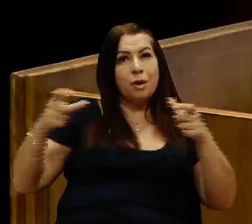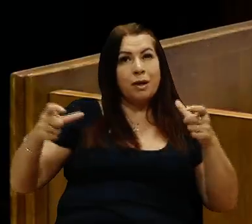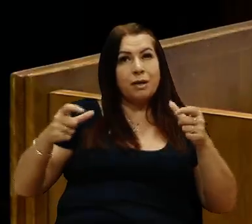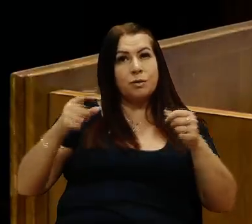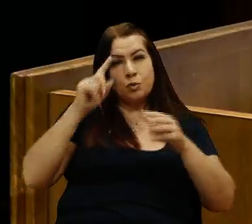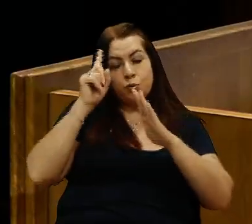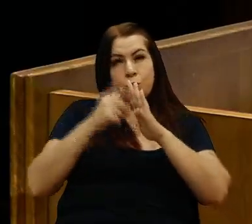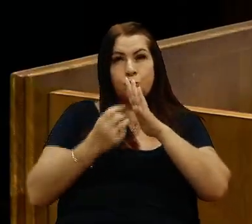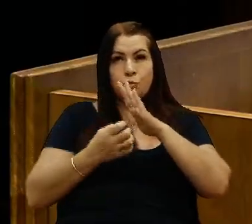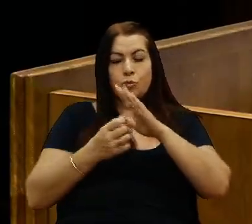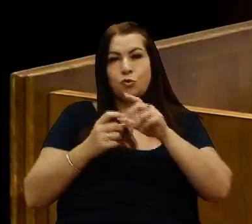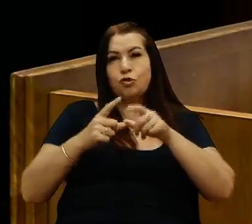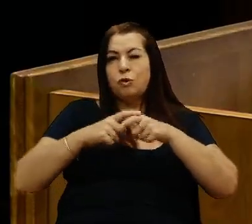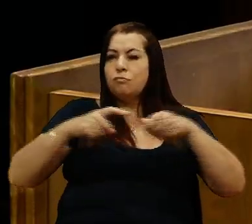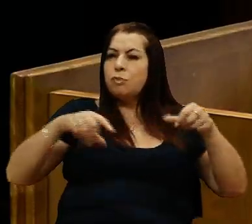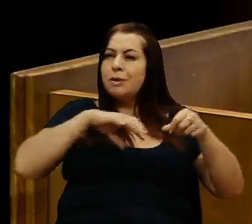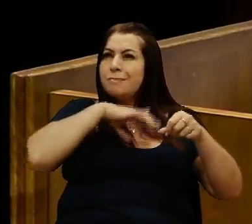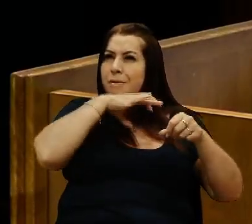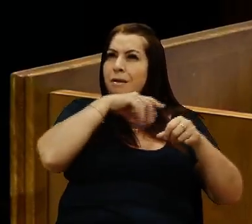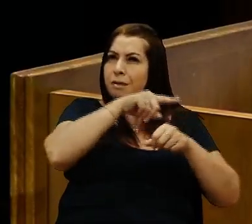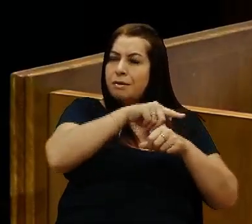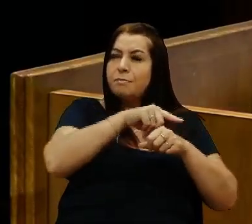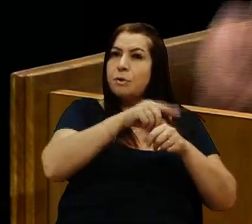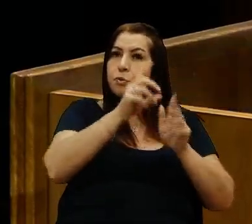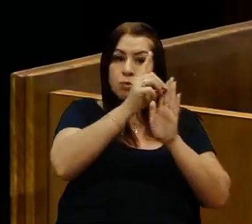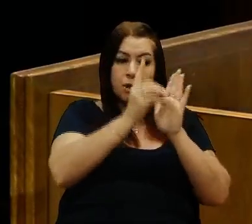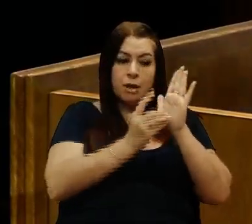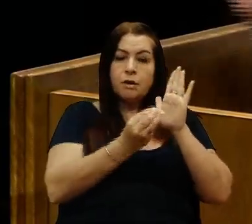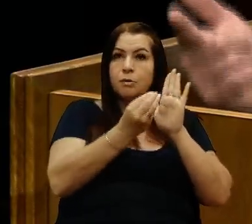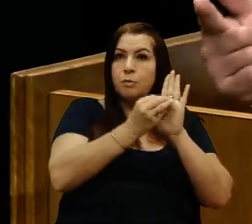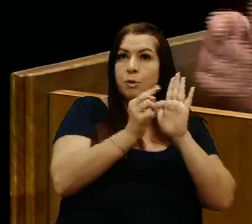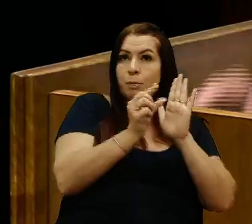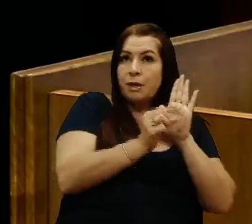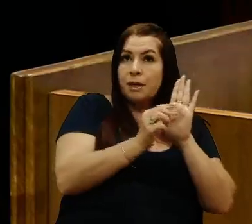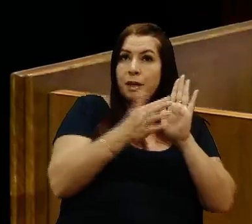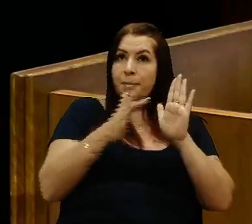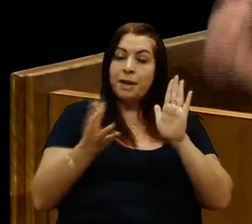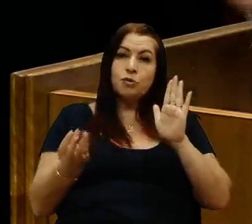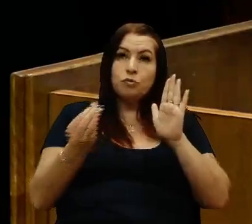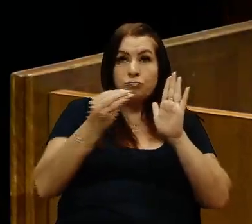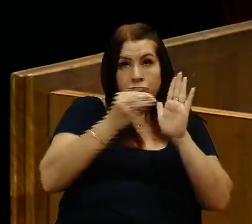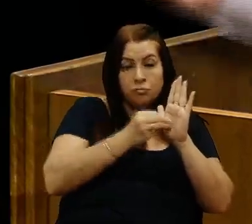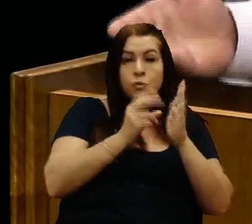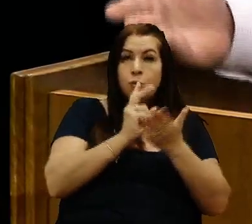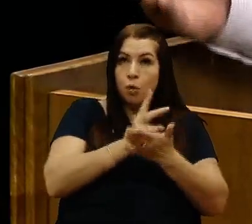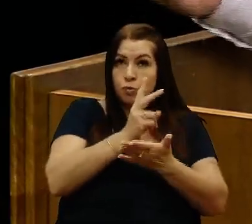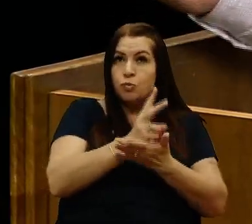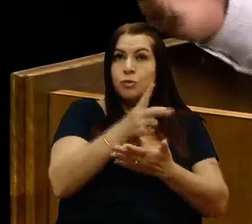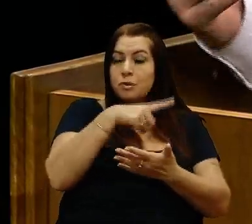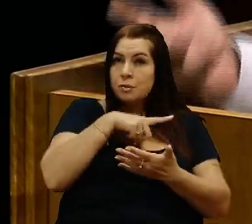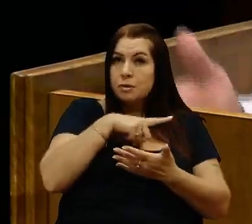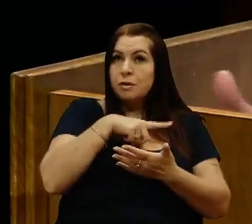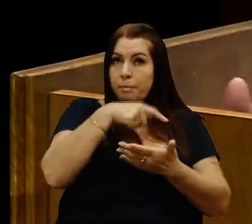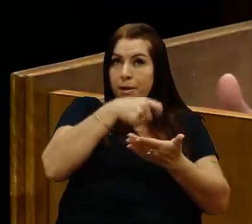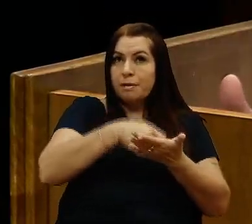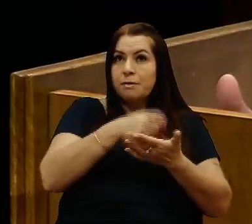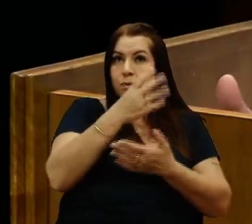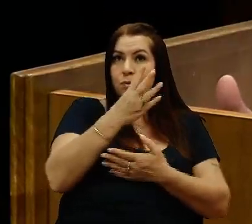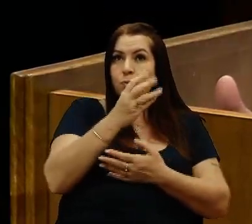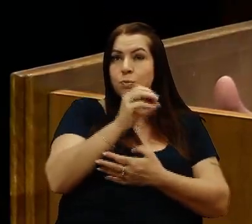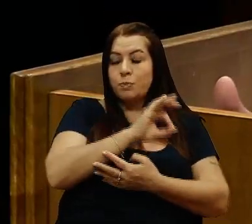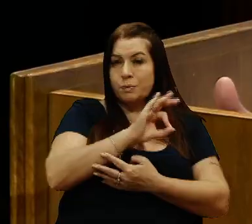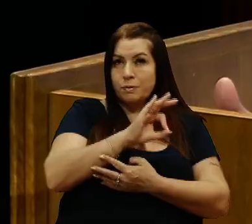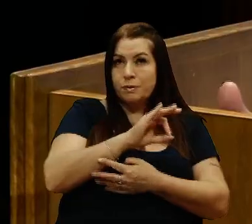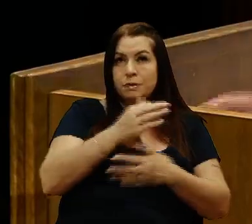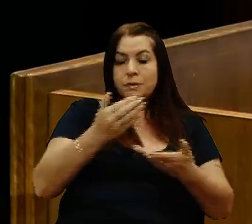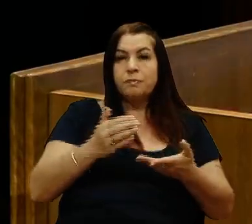então no decreto constaria que os pequenos e médios agricultores continuariam tendo o subsídio dos 40%. Então